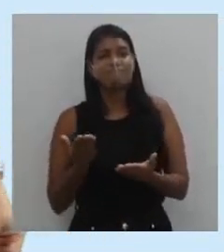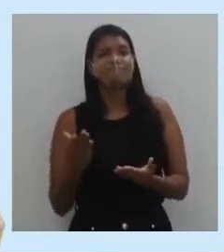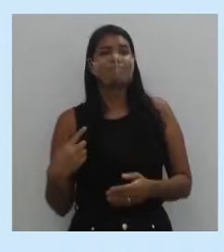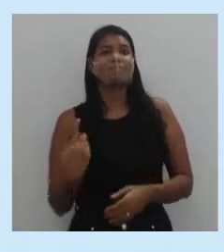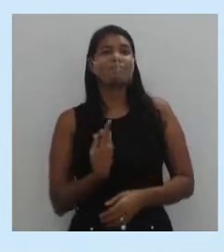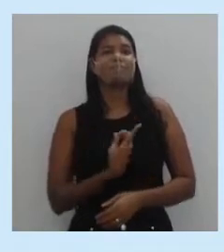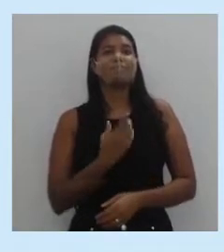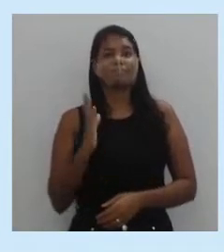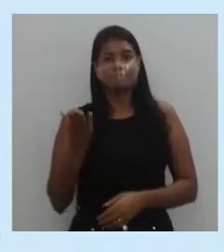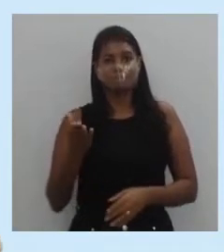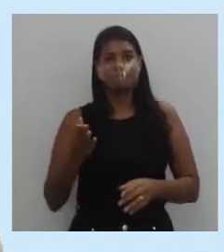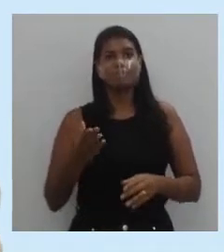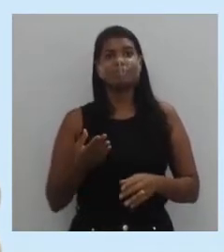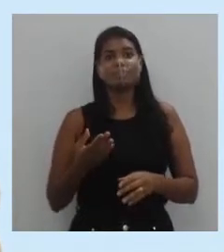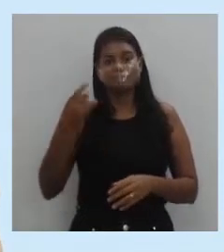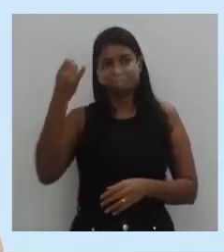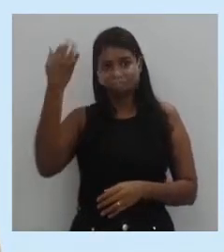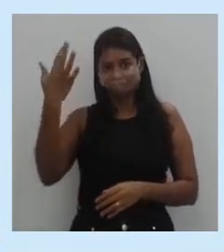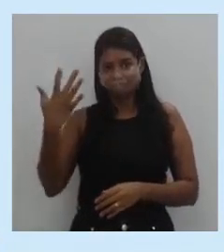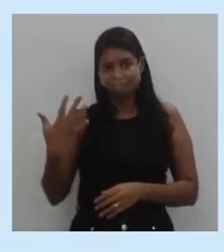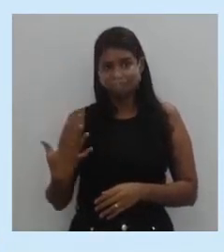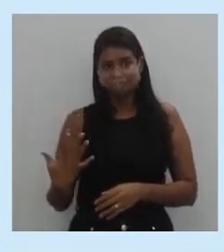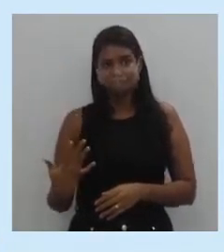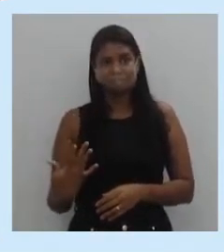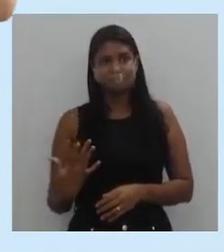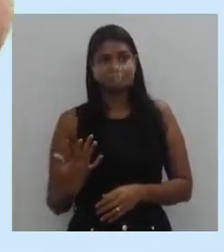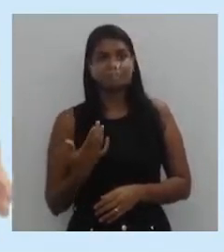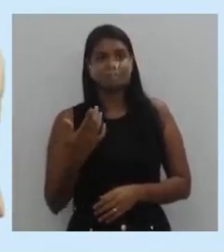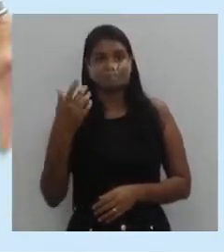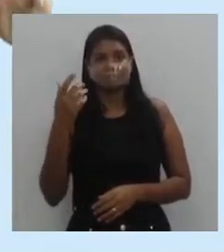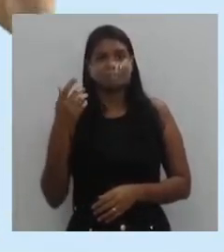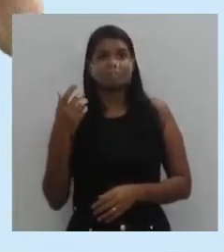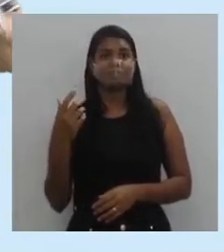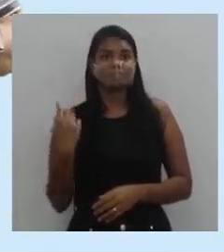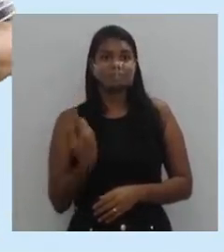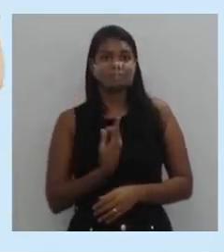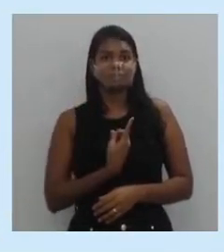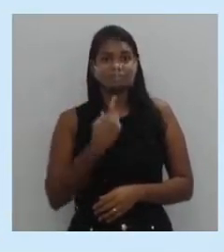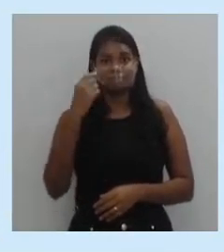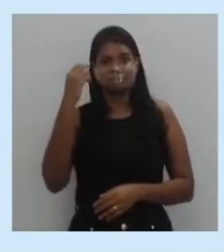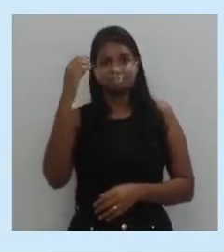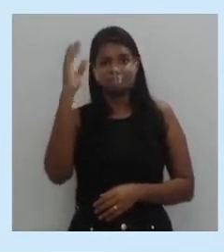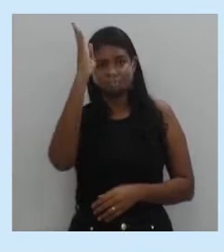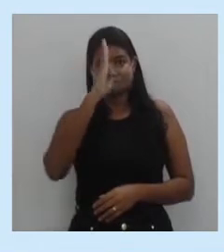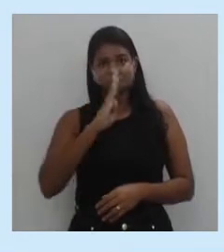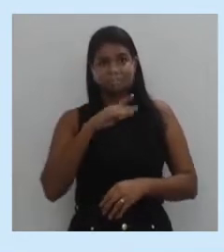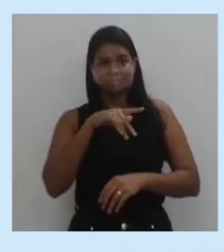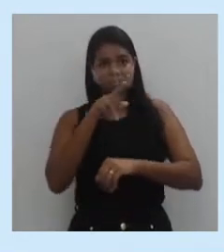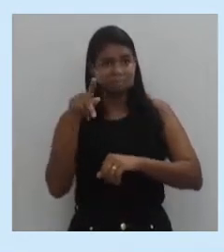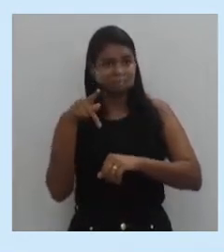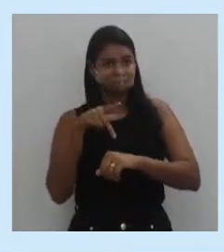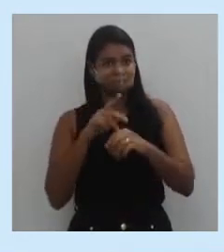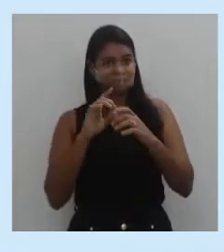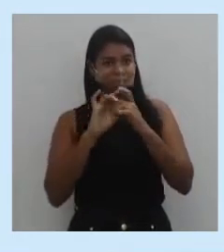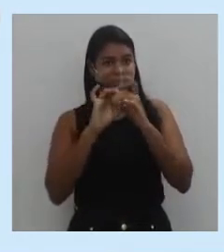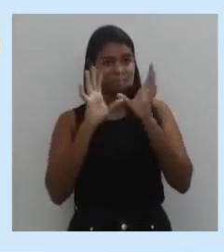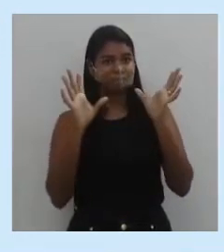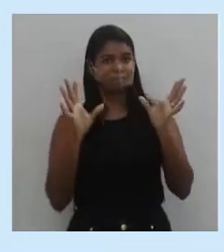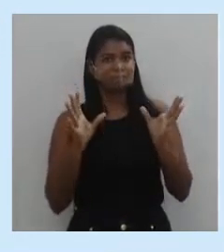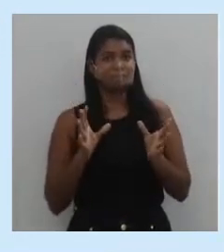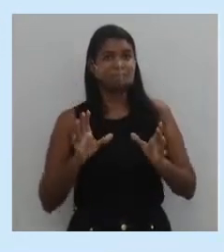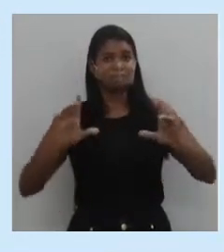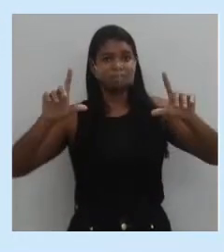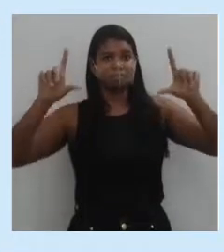que nós já citamos alguns aqui. Mas no caso do nosso país, ele é laico. Lembre-se